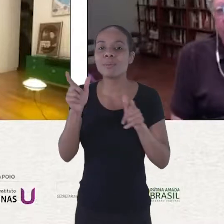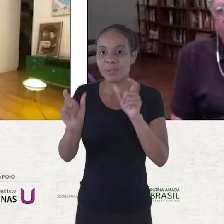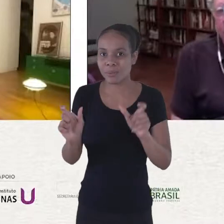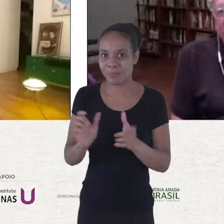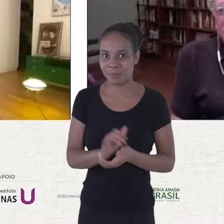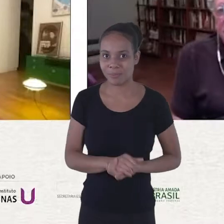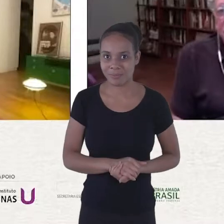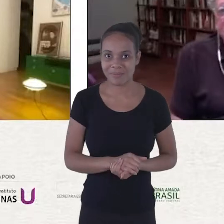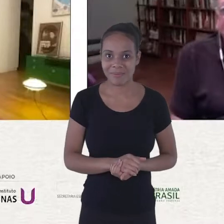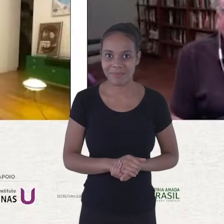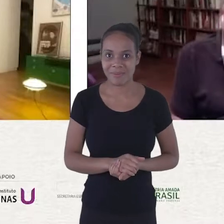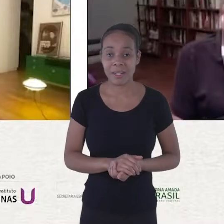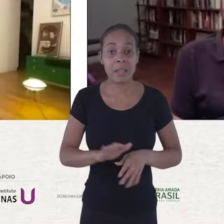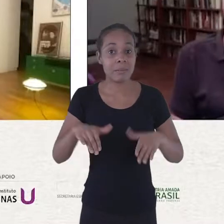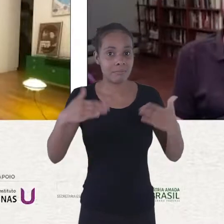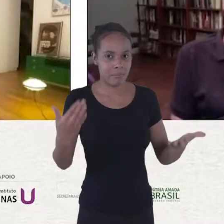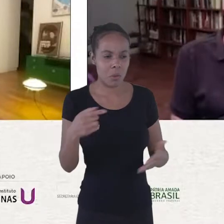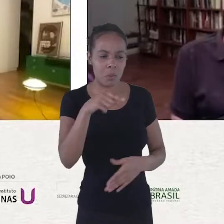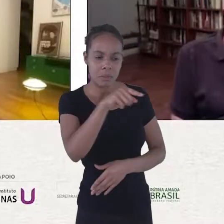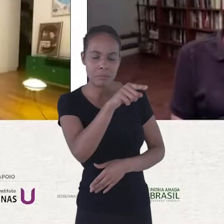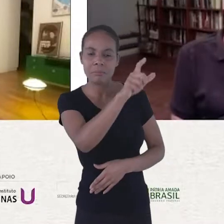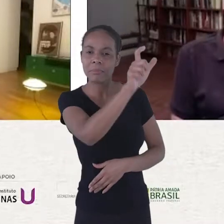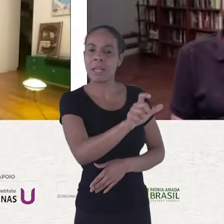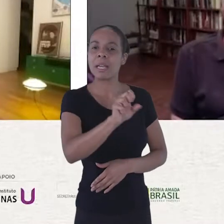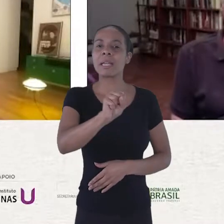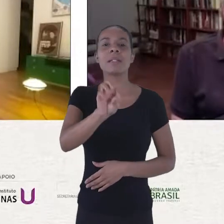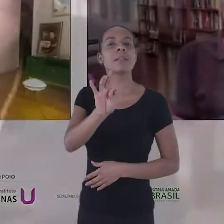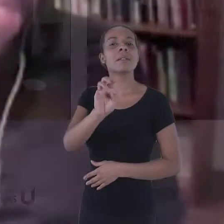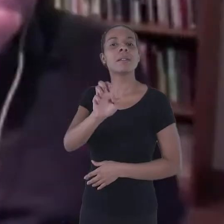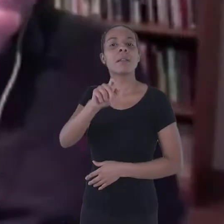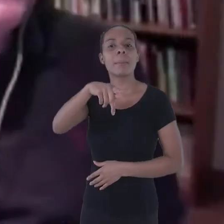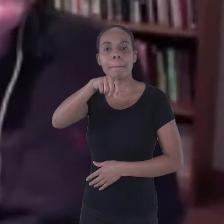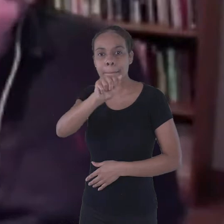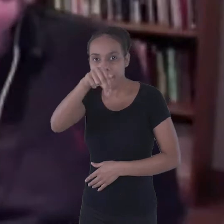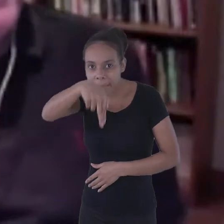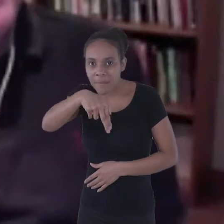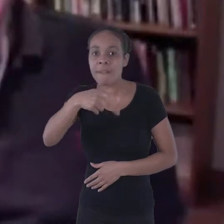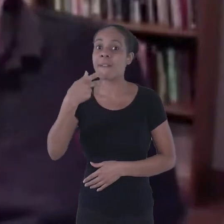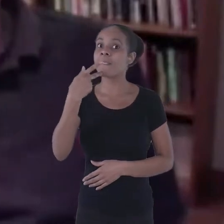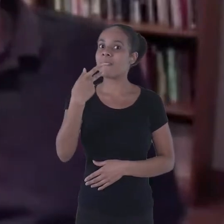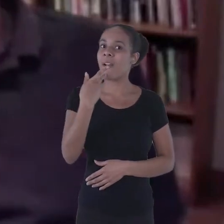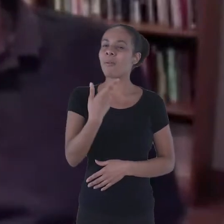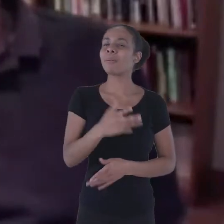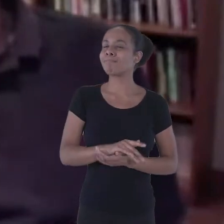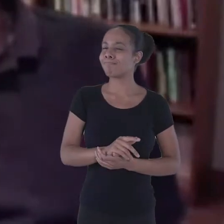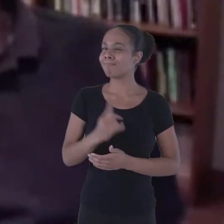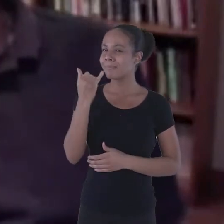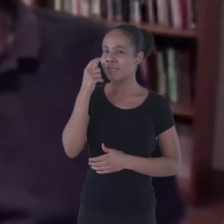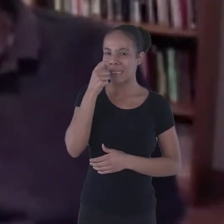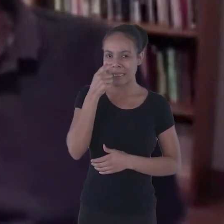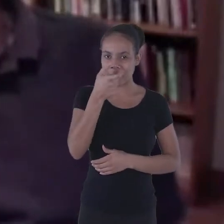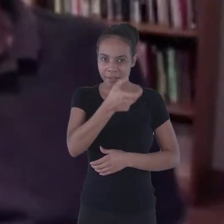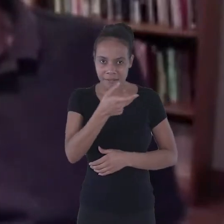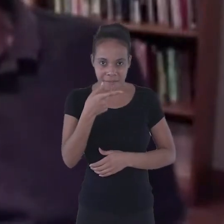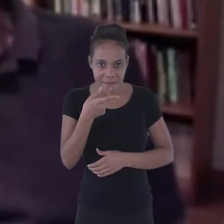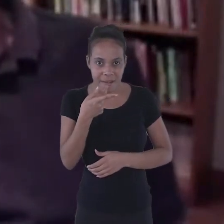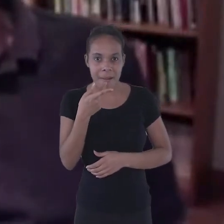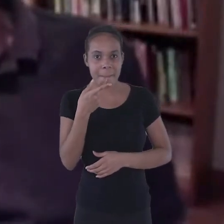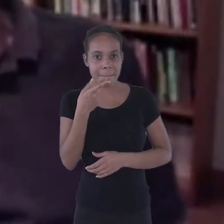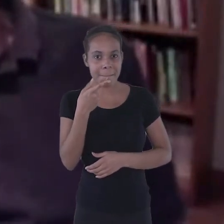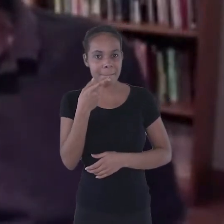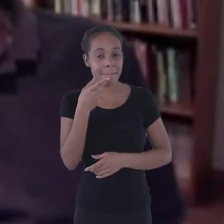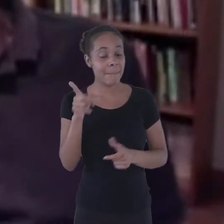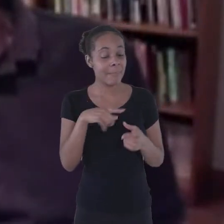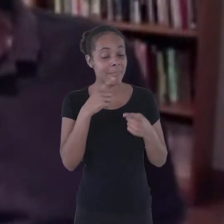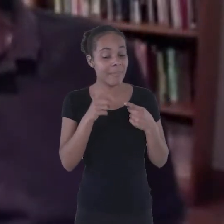aí importantes da gente conversar sobre isso, né? Primeiro, assim, é sobre o preconceito mesmo, o preconceito